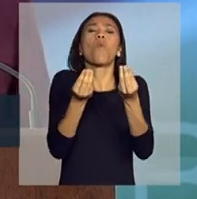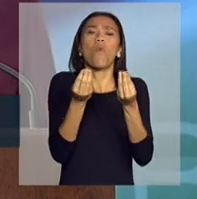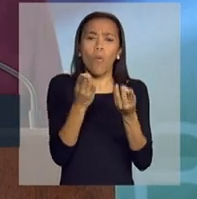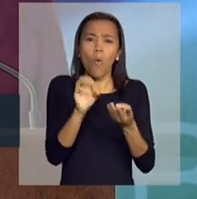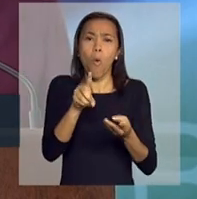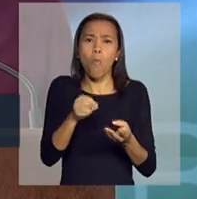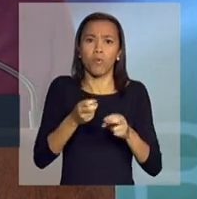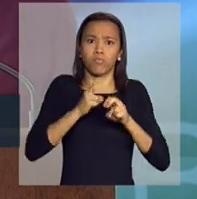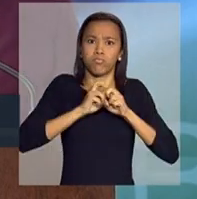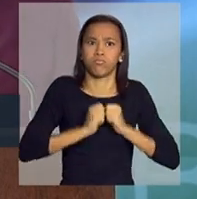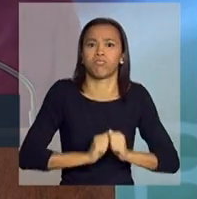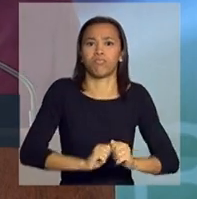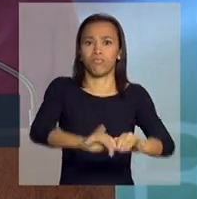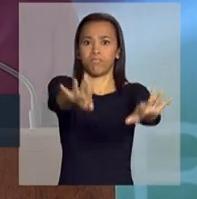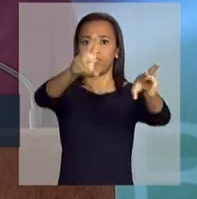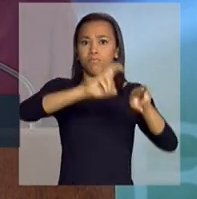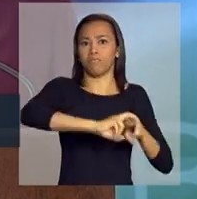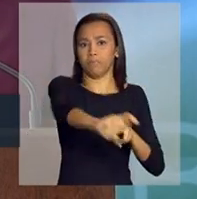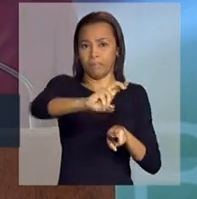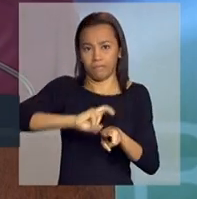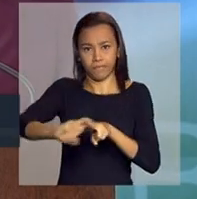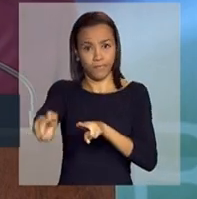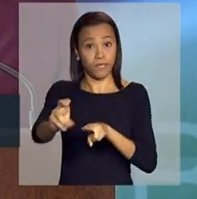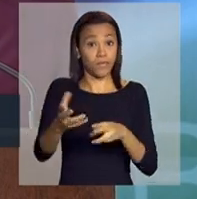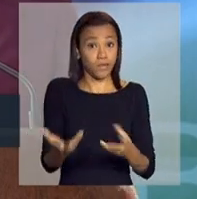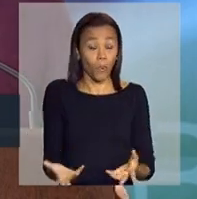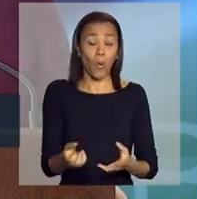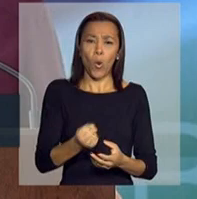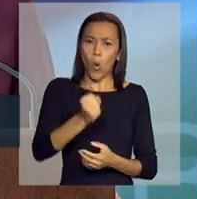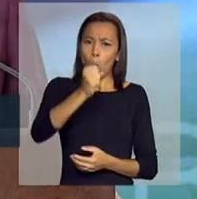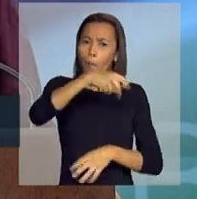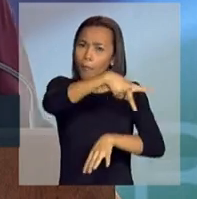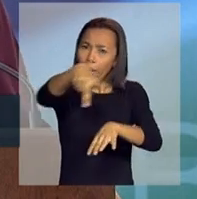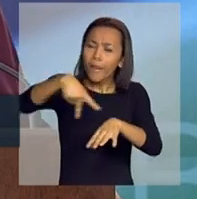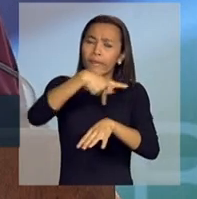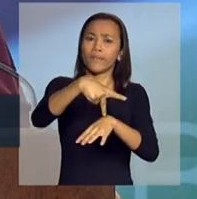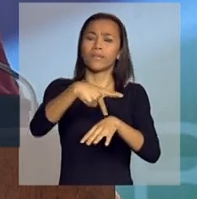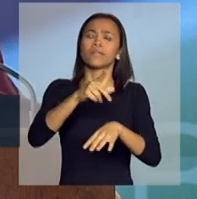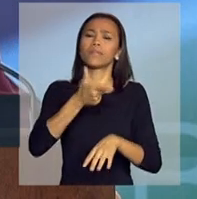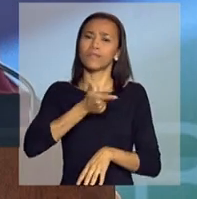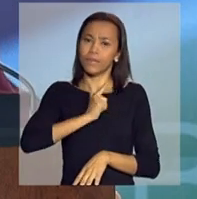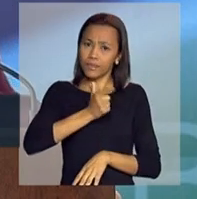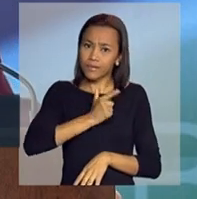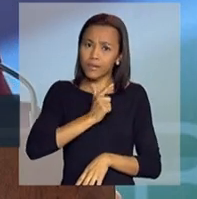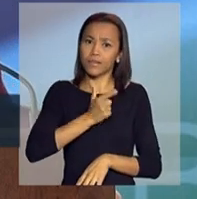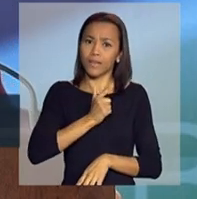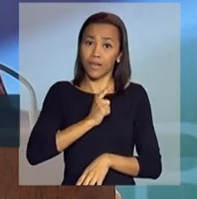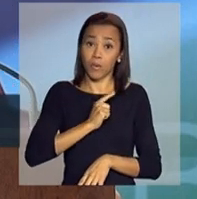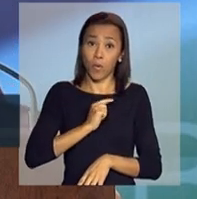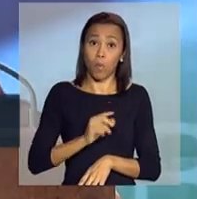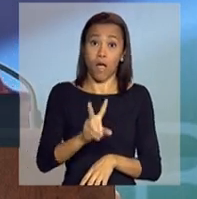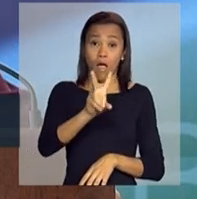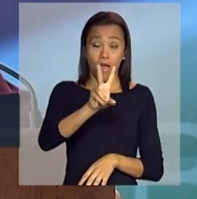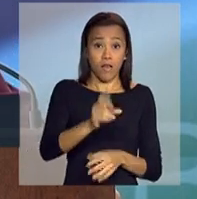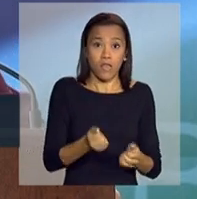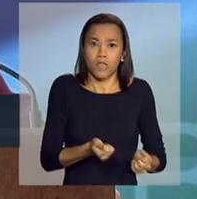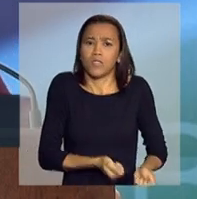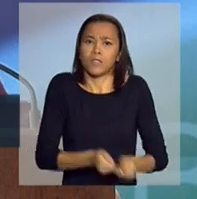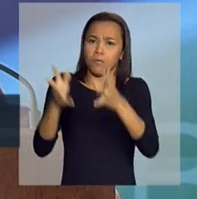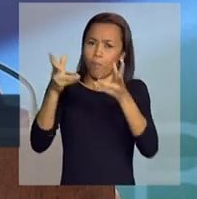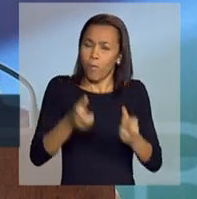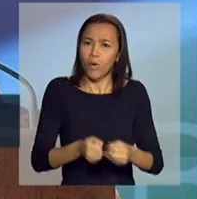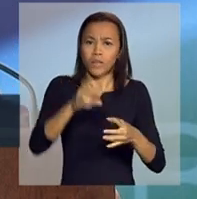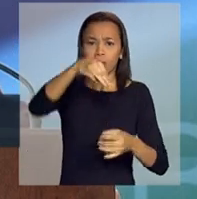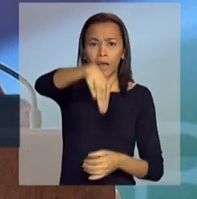expansão de ferrovias. Um país que tem uma vocação para exportar minério, para produzir